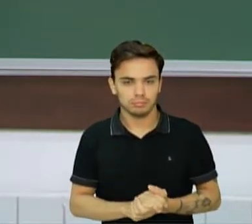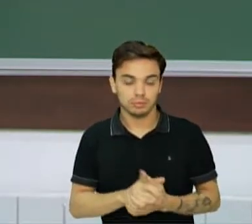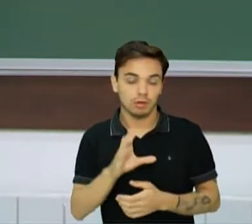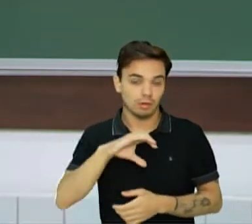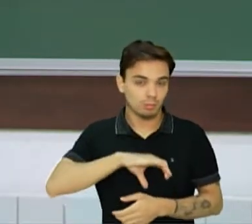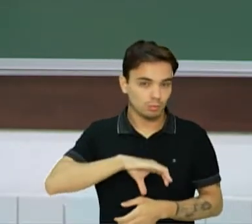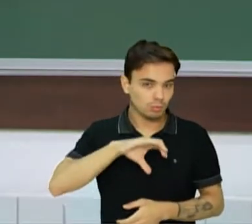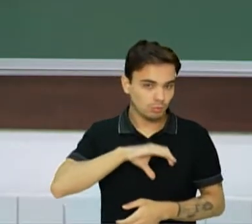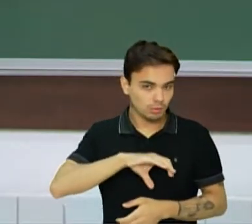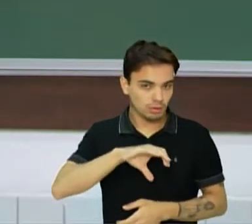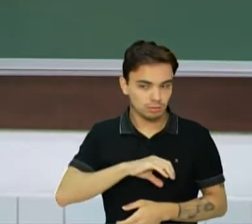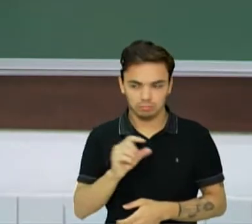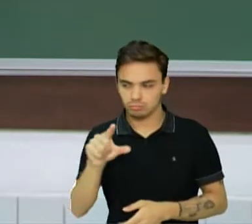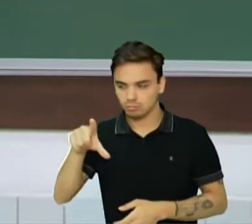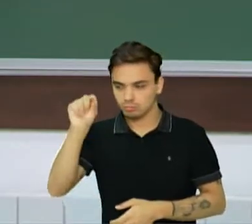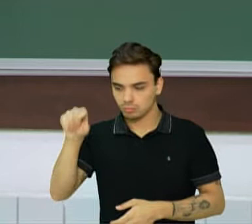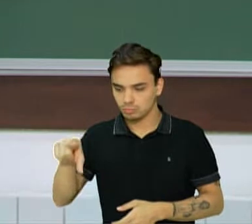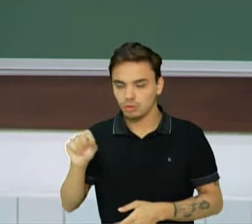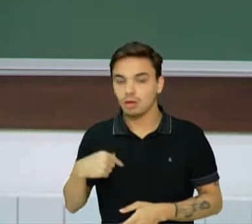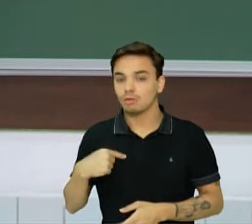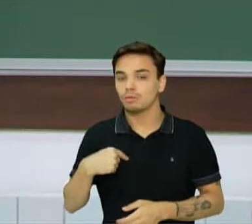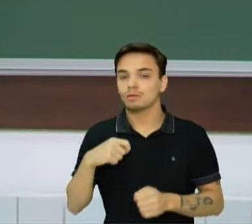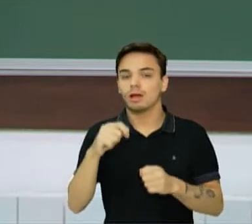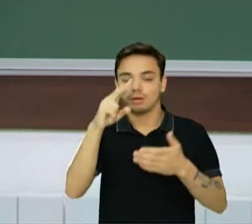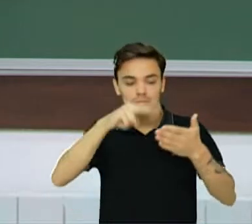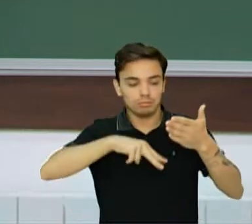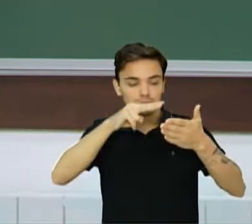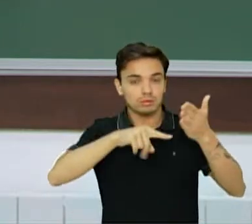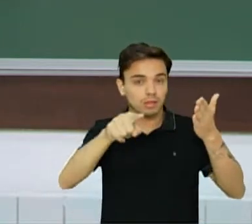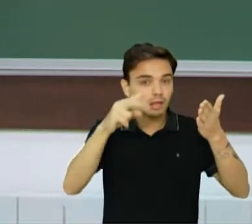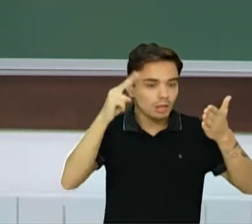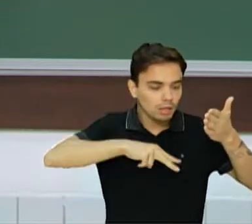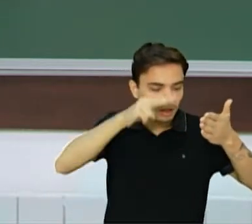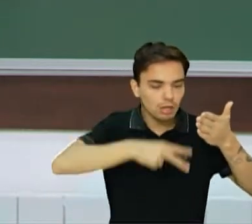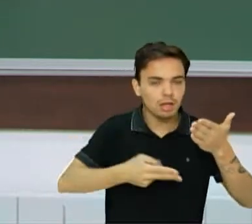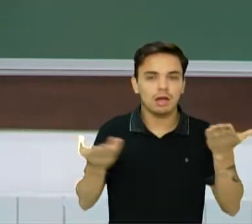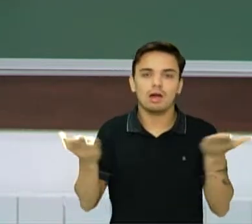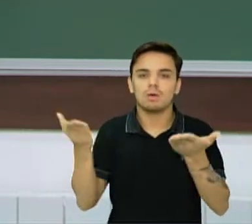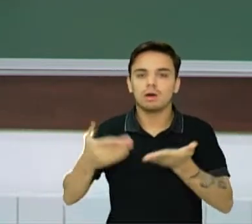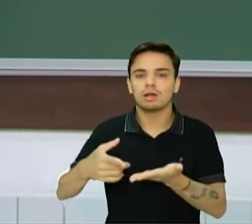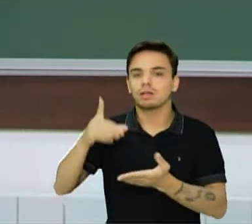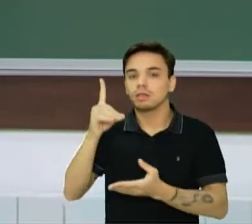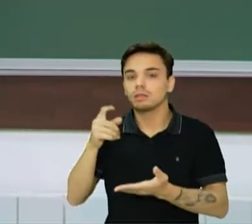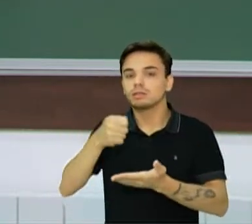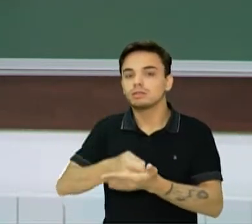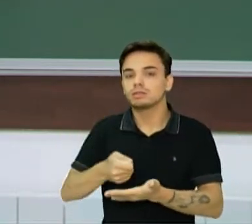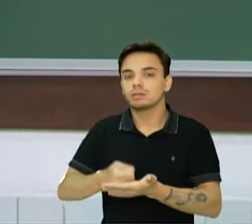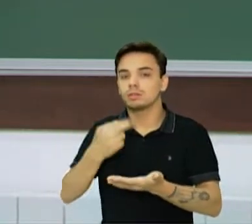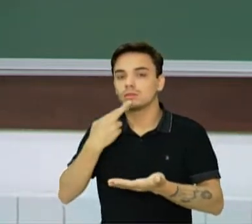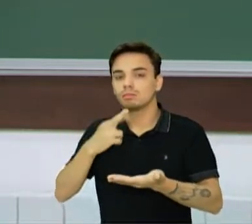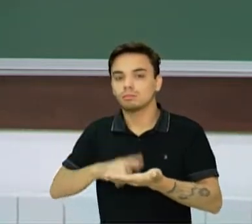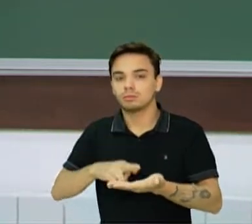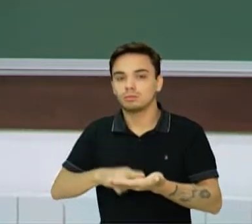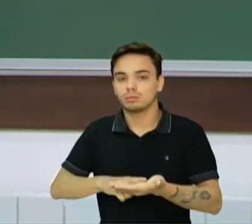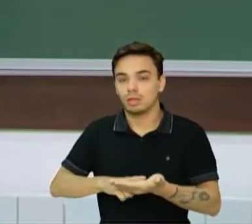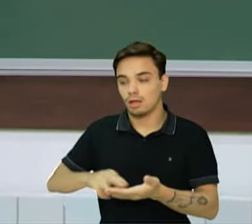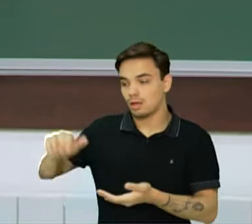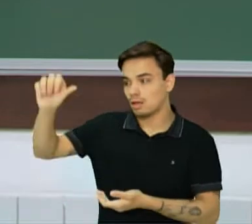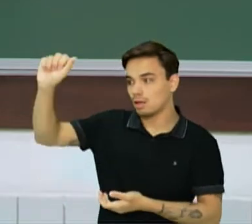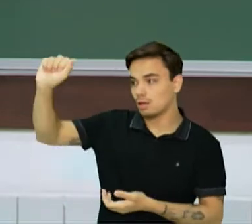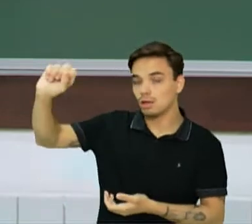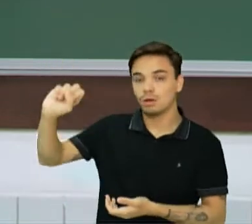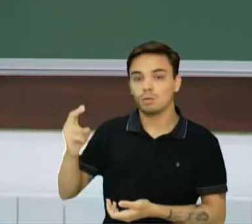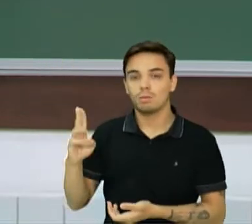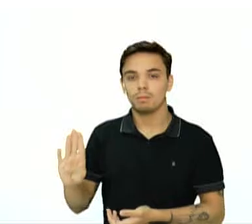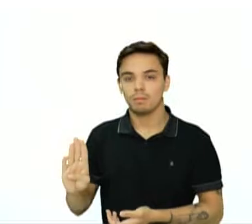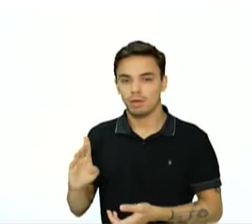portuguesa. Portanto, eu vou dar um tempo para que vocês façam uma leitura e decidam aí se a resposta correta seria A ou B.